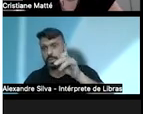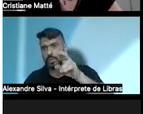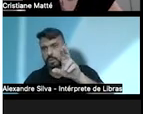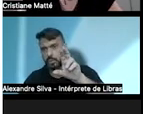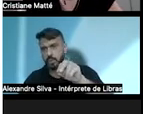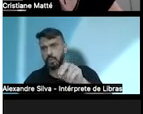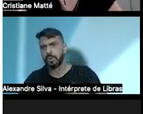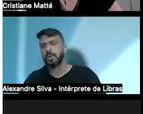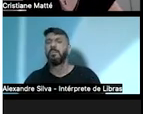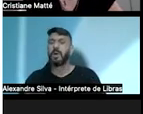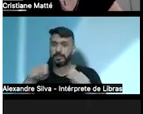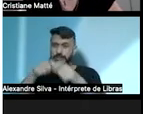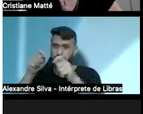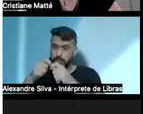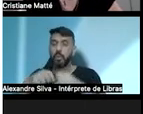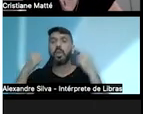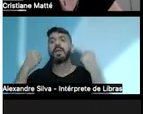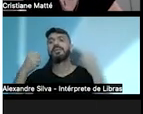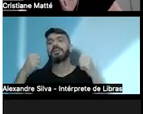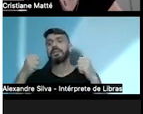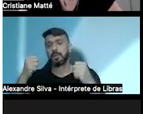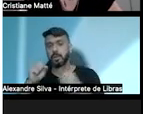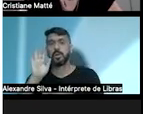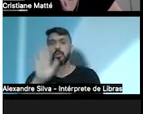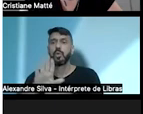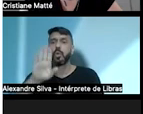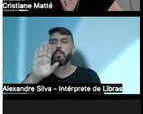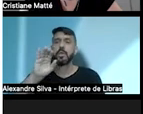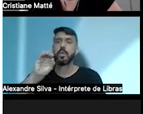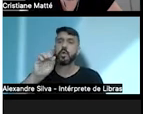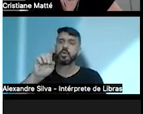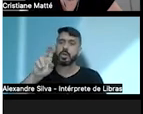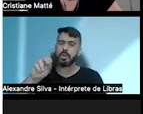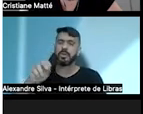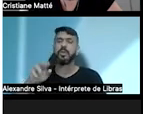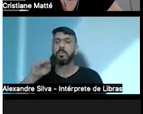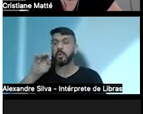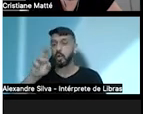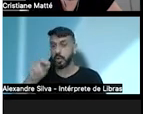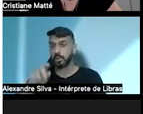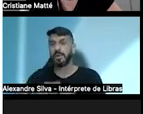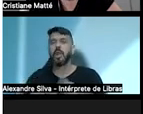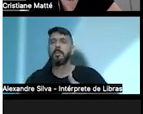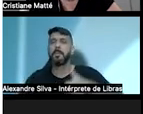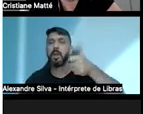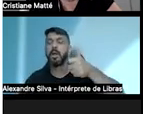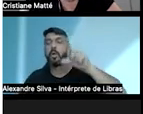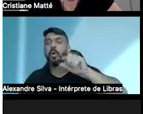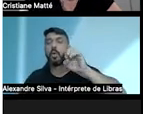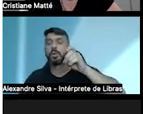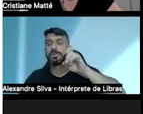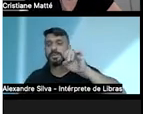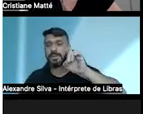ser danosos. E o exercício, além de induzir biogênese mitocondrial, melhora da atividade antioxidante, diminuir os marcadores de